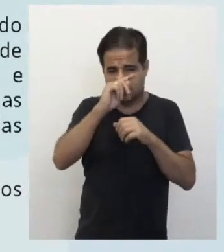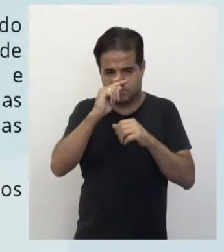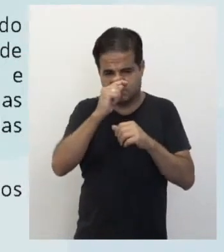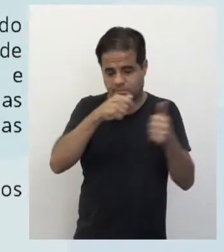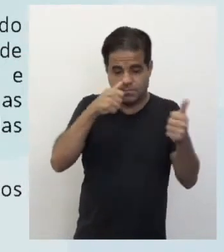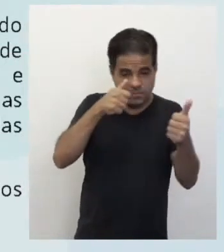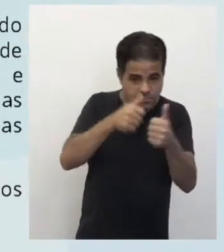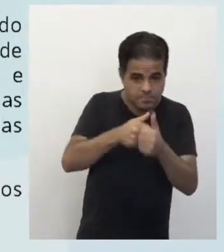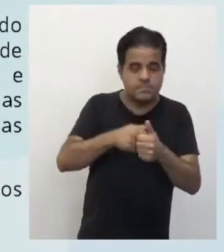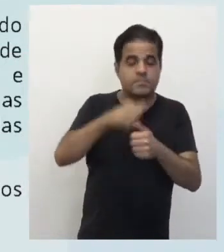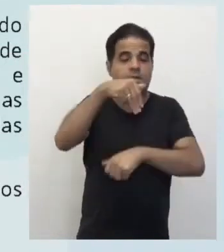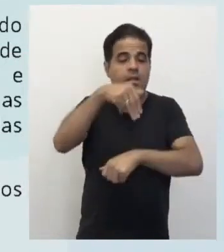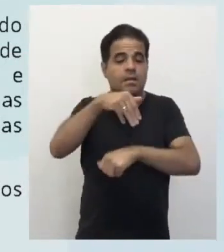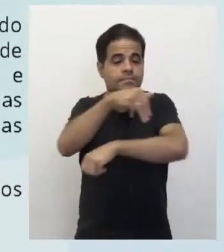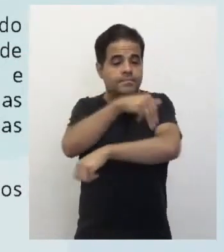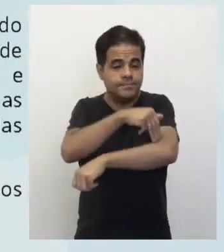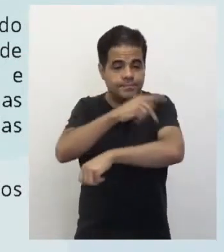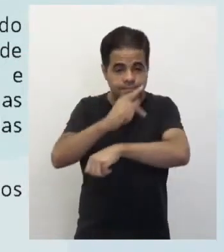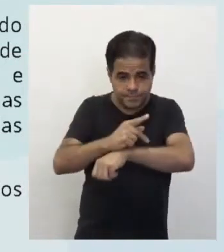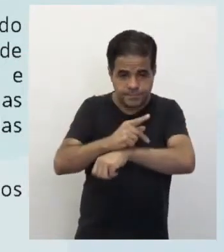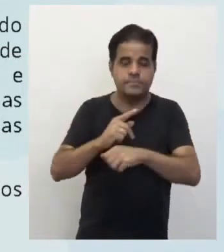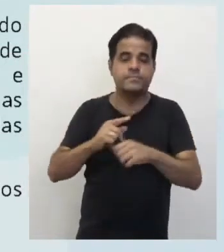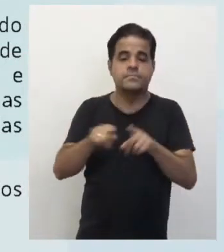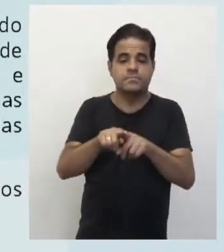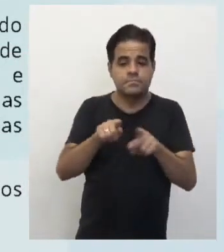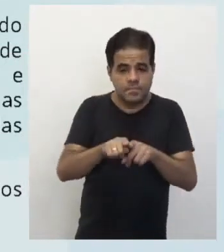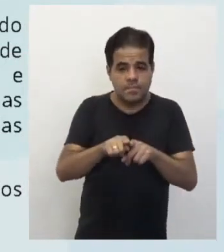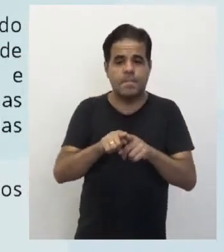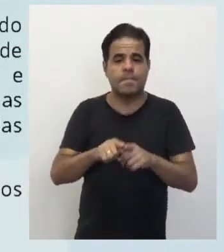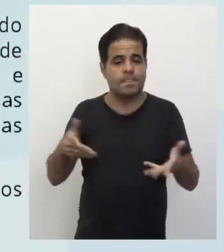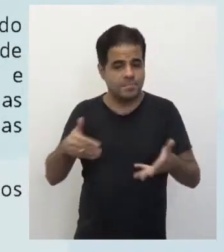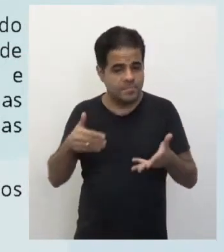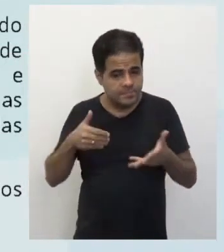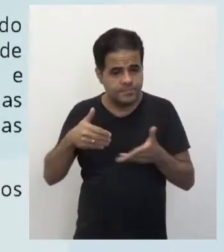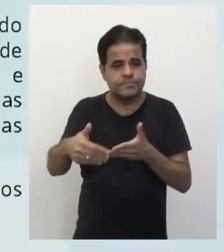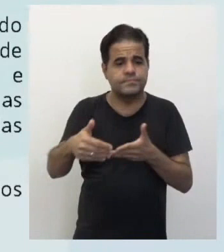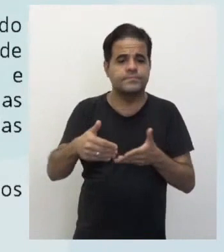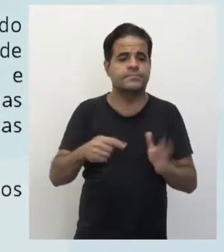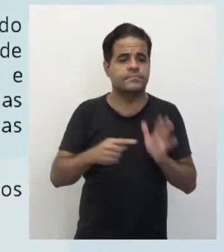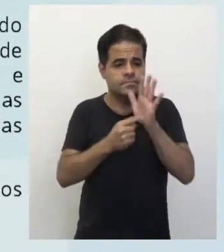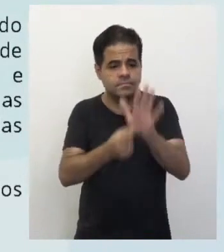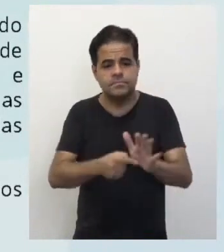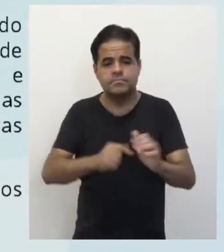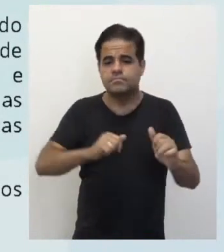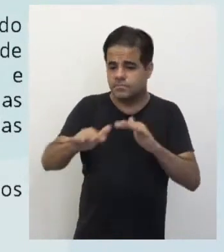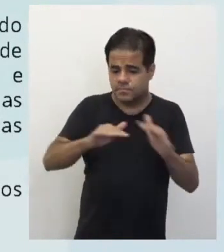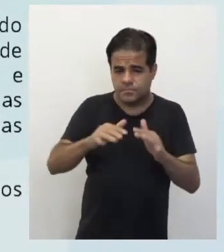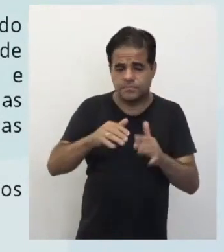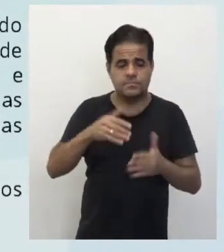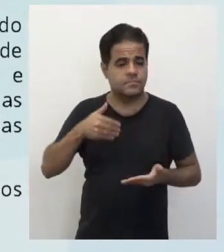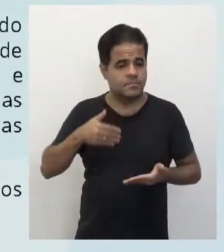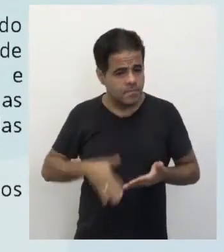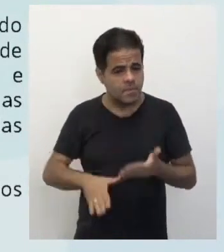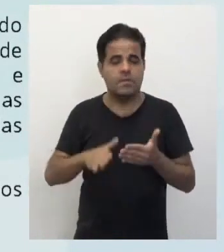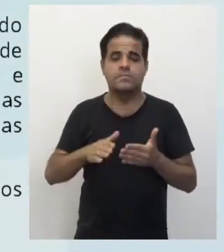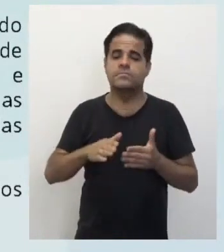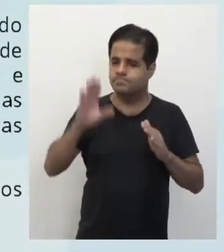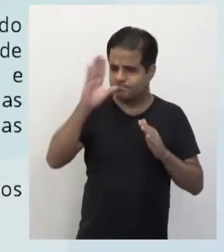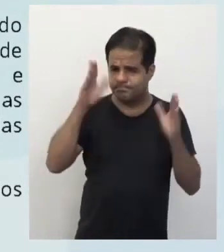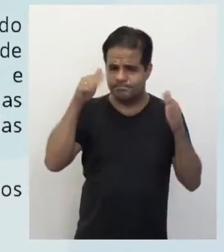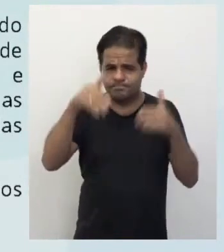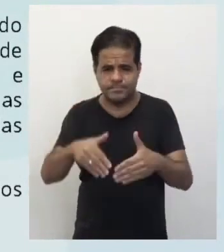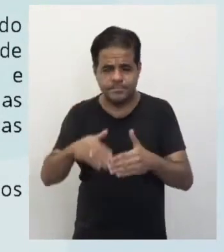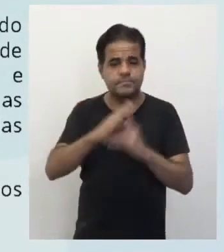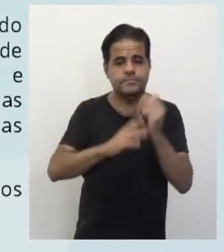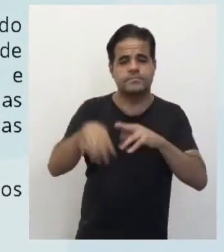Próximo, da Antiguidade Clássica, da arte bizantina e medieval e apresentar o movimento renascentista, com destaque para as